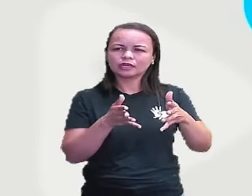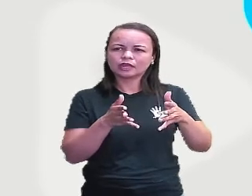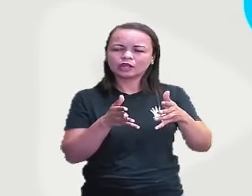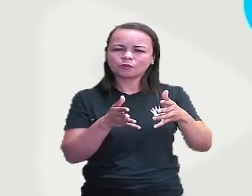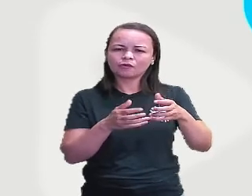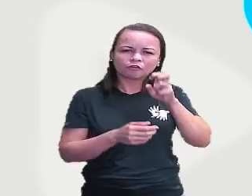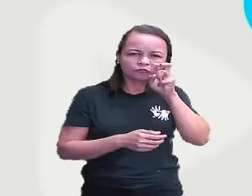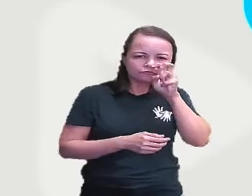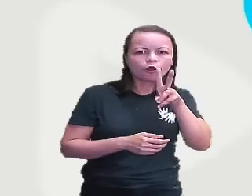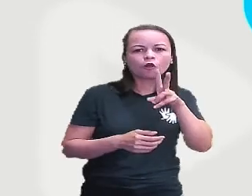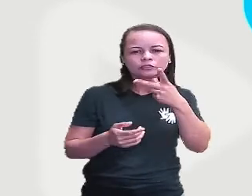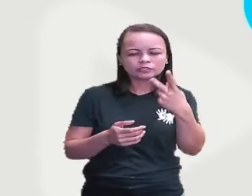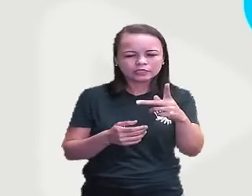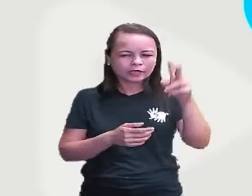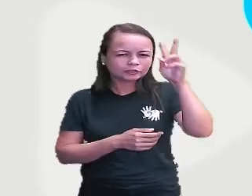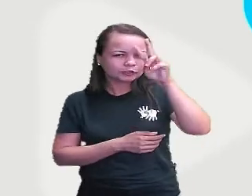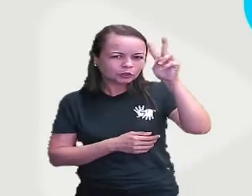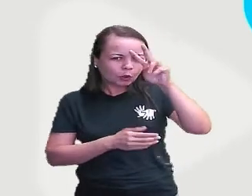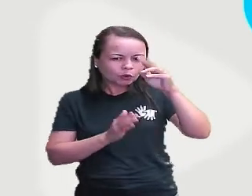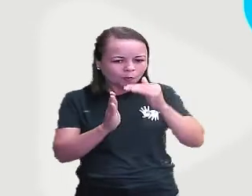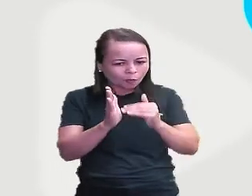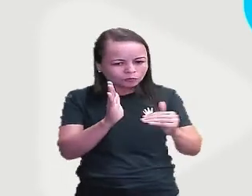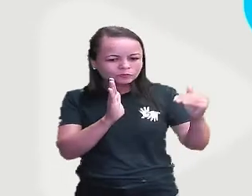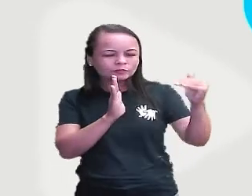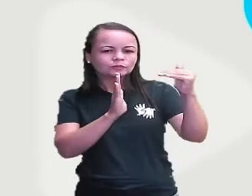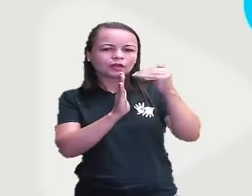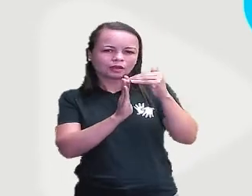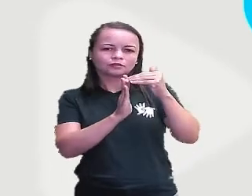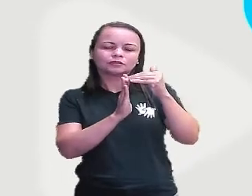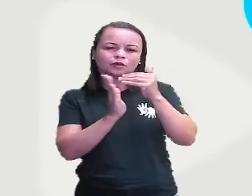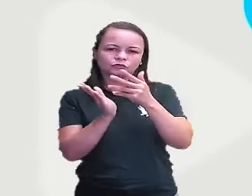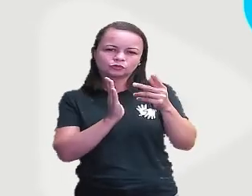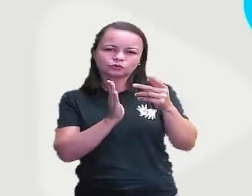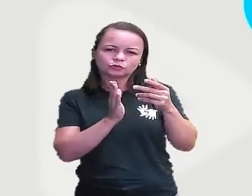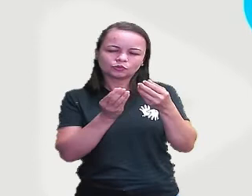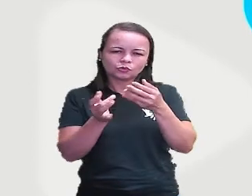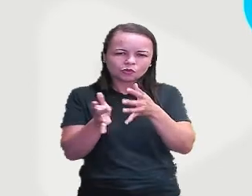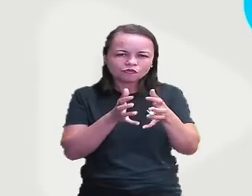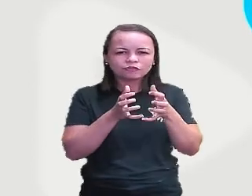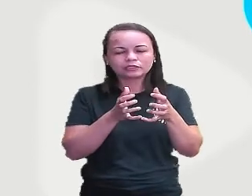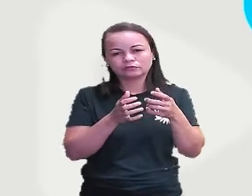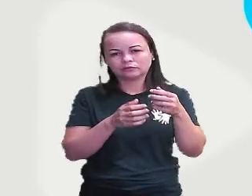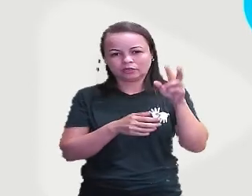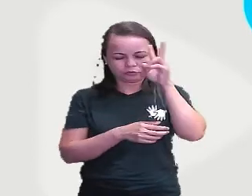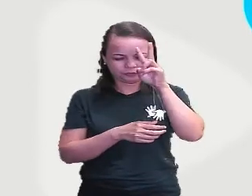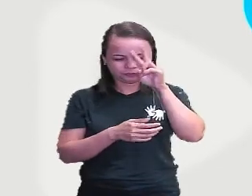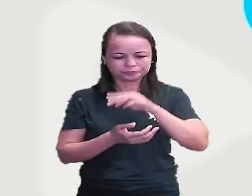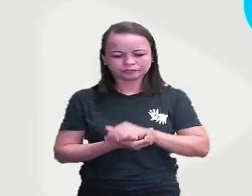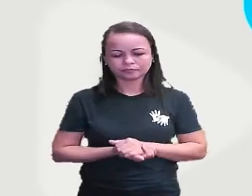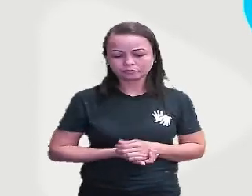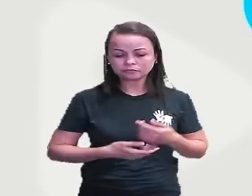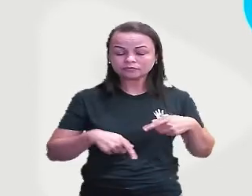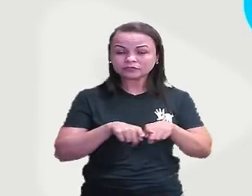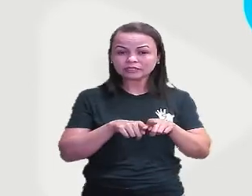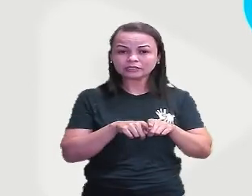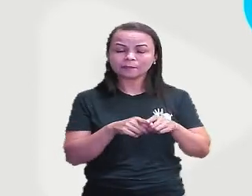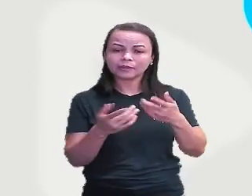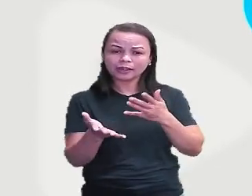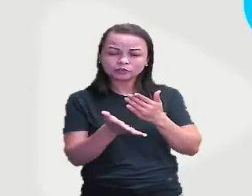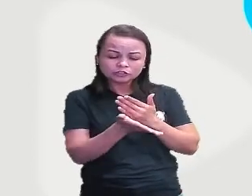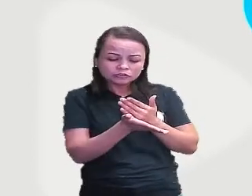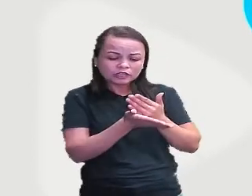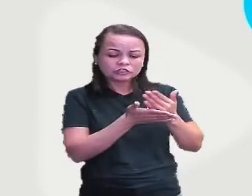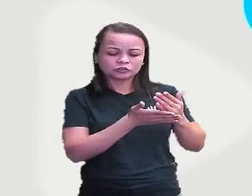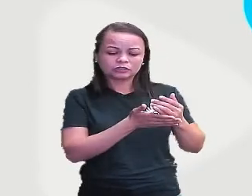assim, digamos, da história, o ponto mais alto do conflito ali, da nossa história. E o desfecho, que é a solução, né?